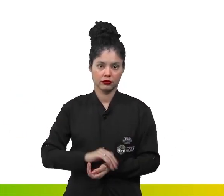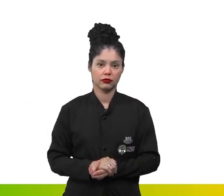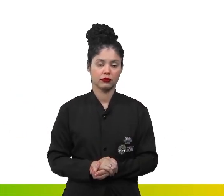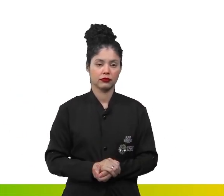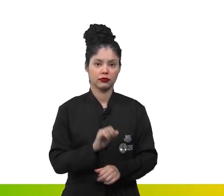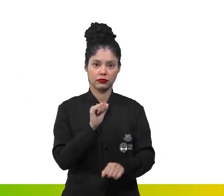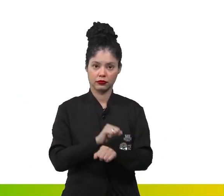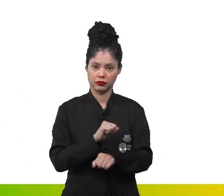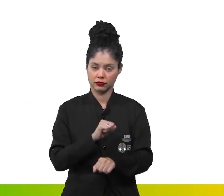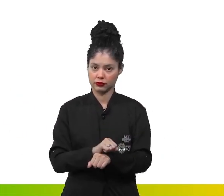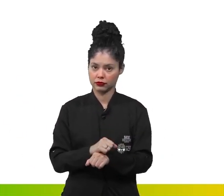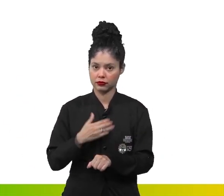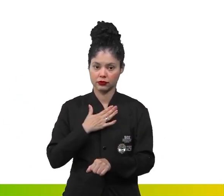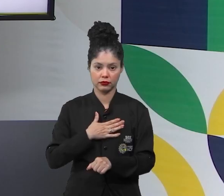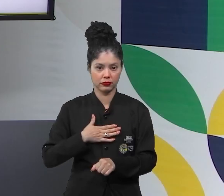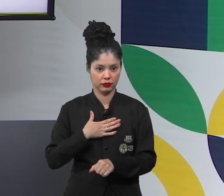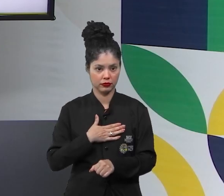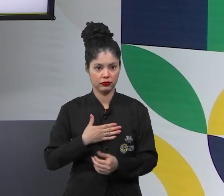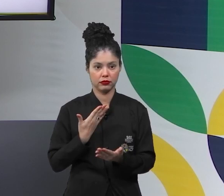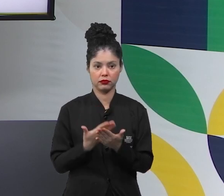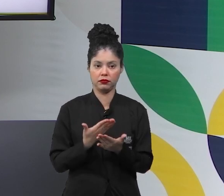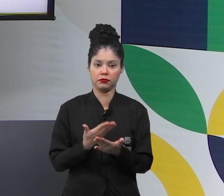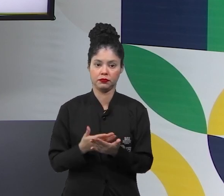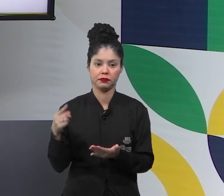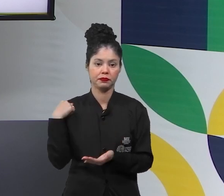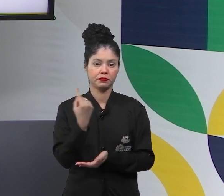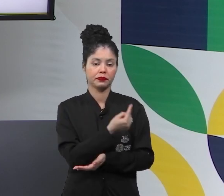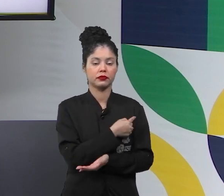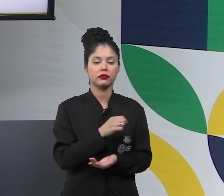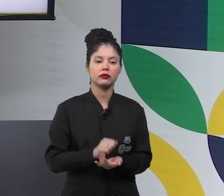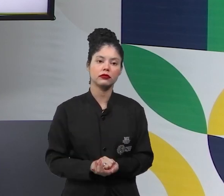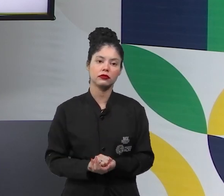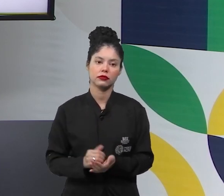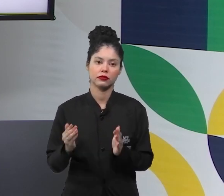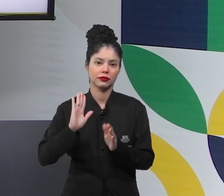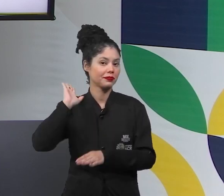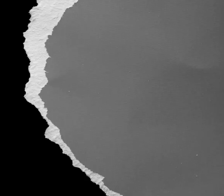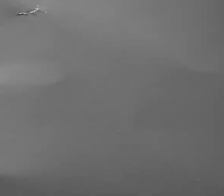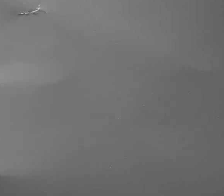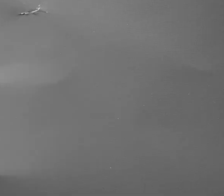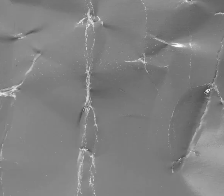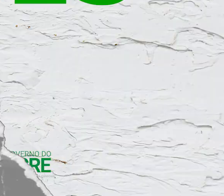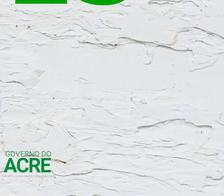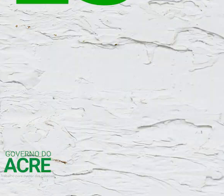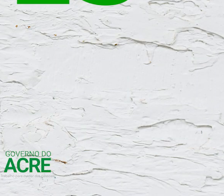Eu espero muito que vocês tenham gostado da nossa aula e até mais.